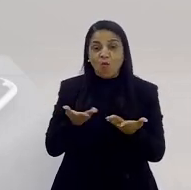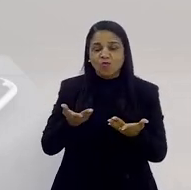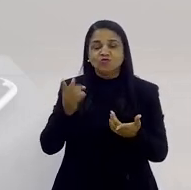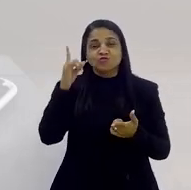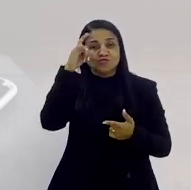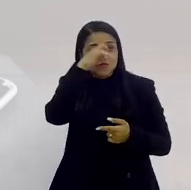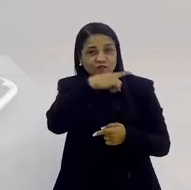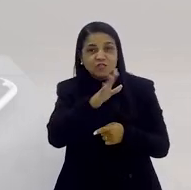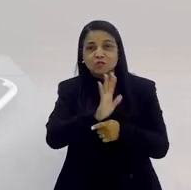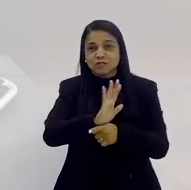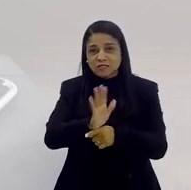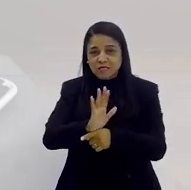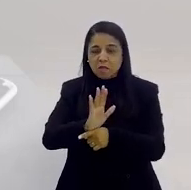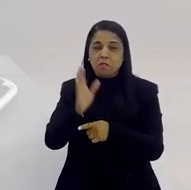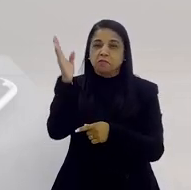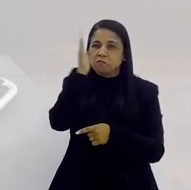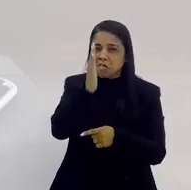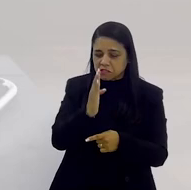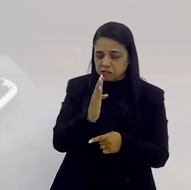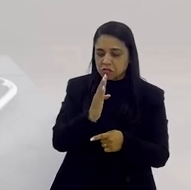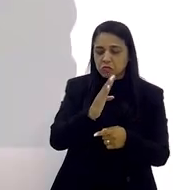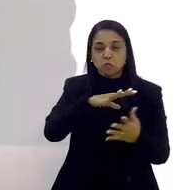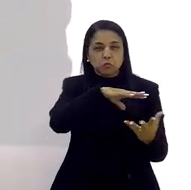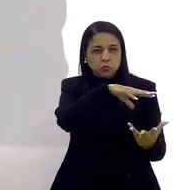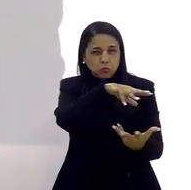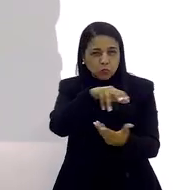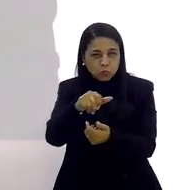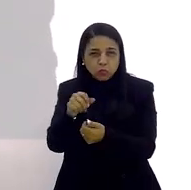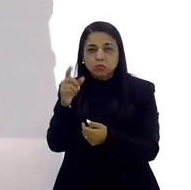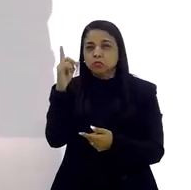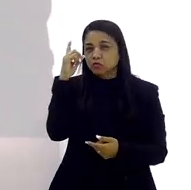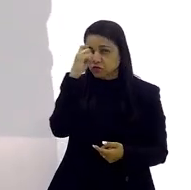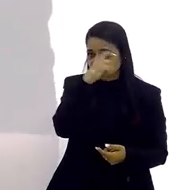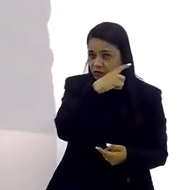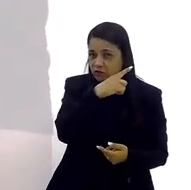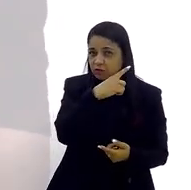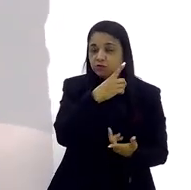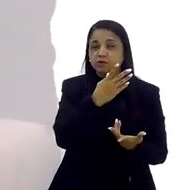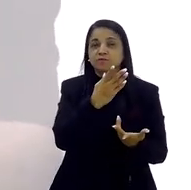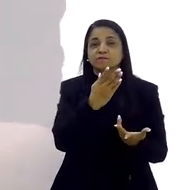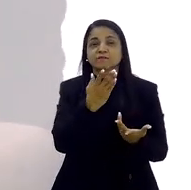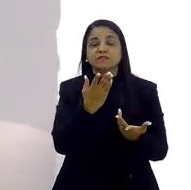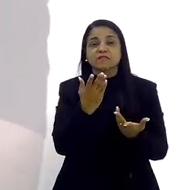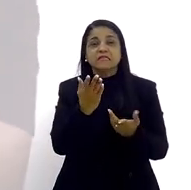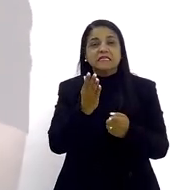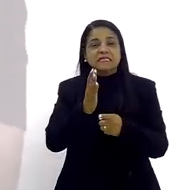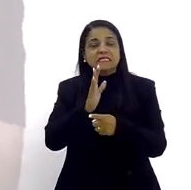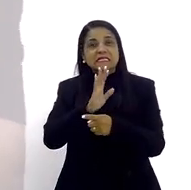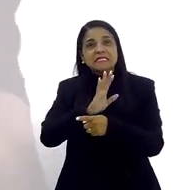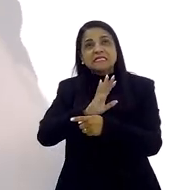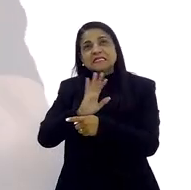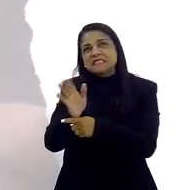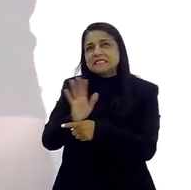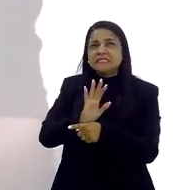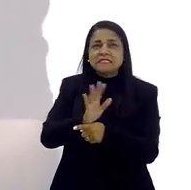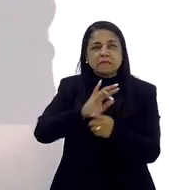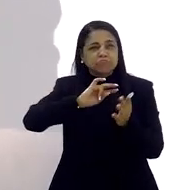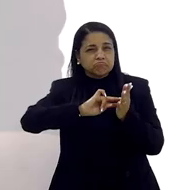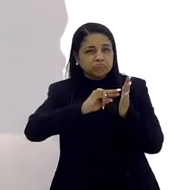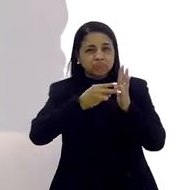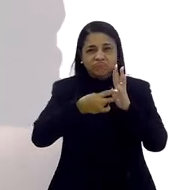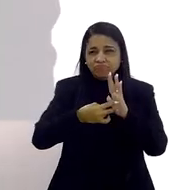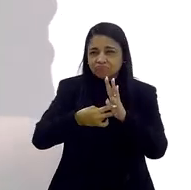dia tá muito difícil fazer cinema não só no Brasil mas no mundo cinema no sentido que não seja uma coisa mais